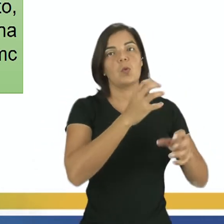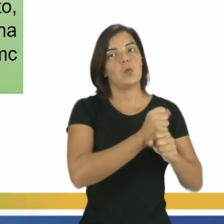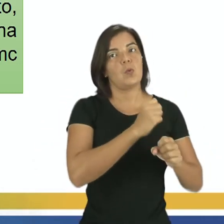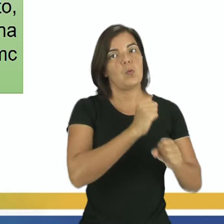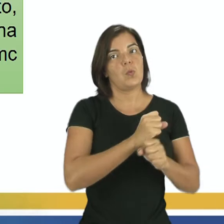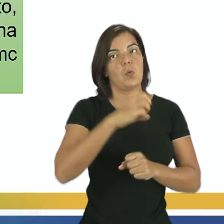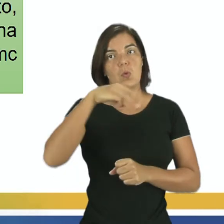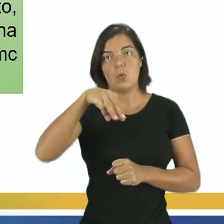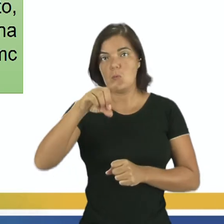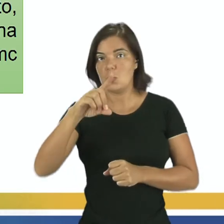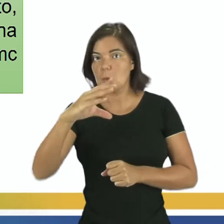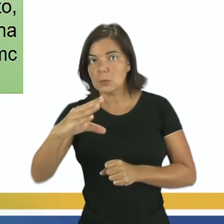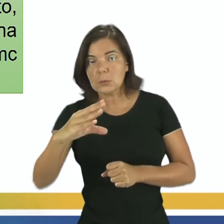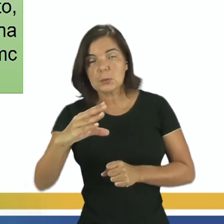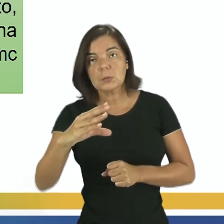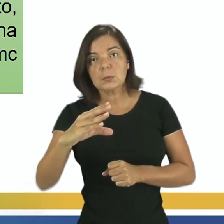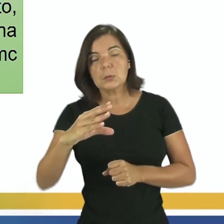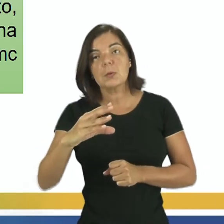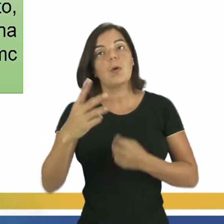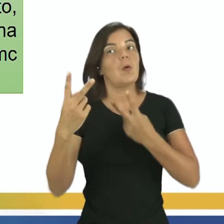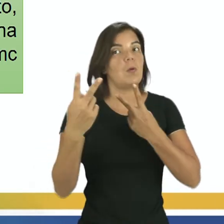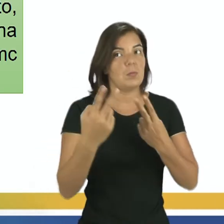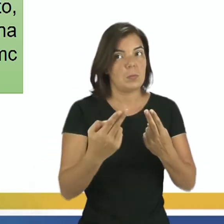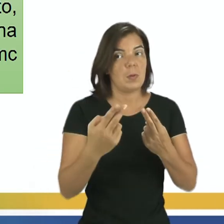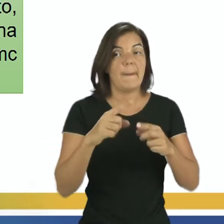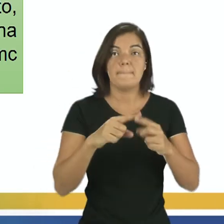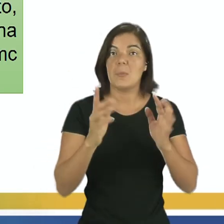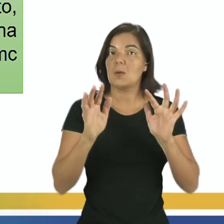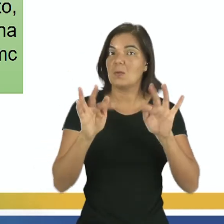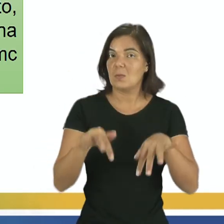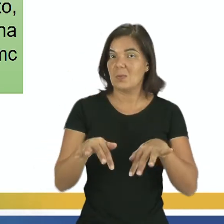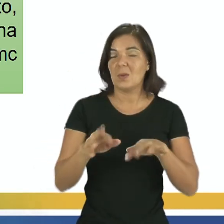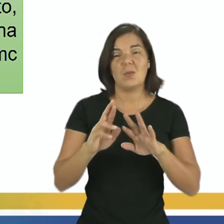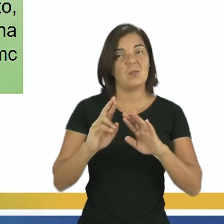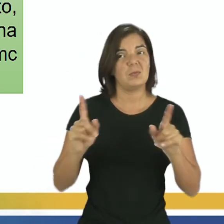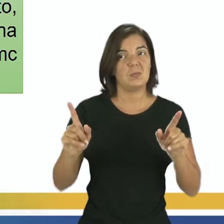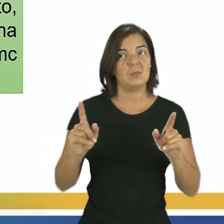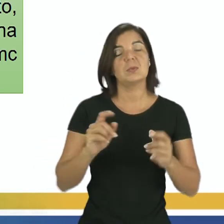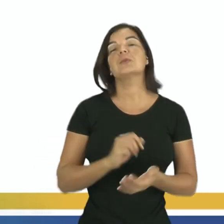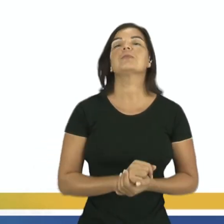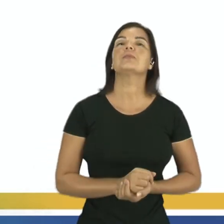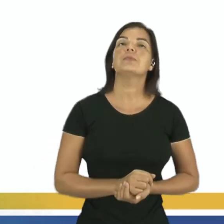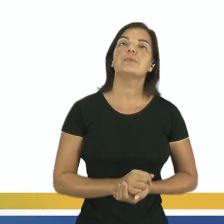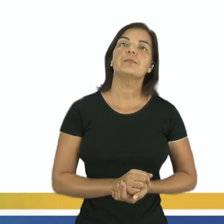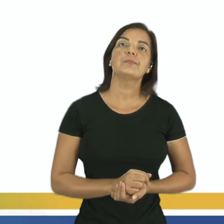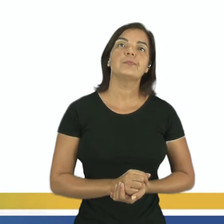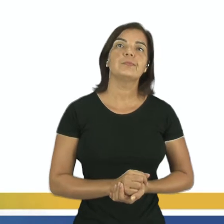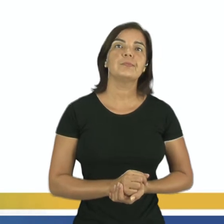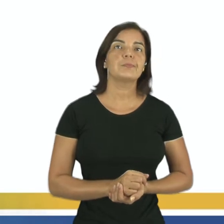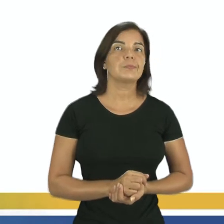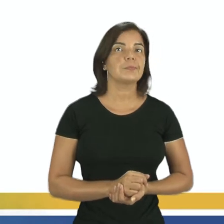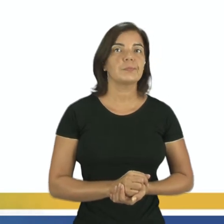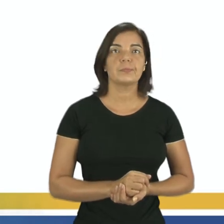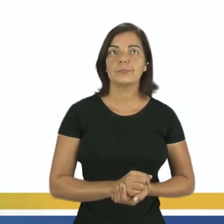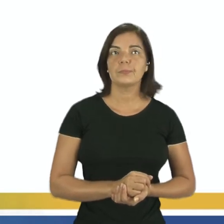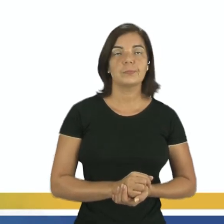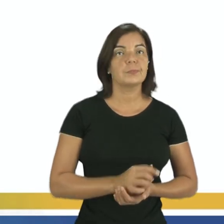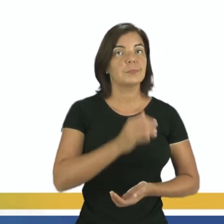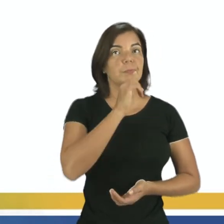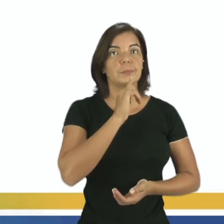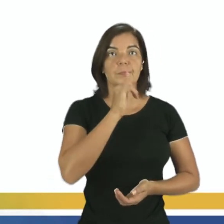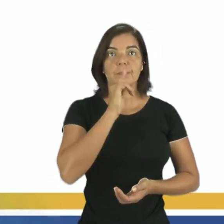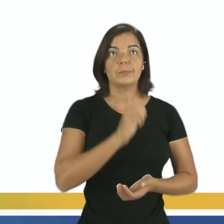MDC, que é diferente. A ferramenta é a mesma, mas no final o procedimento é diferente. Então bora ver um exemplo aqui,